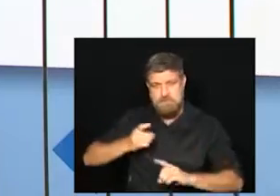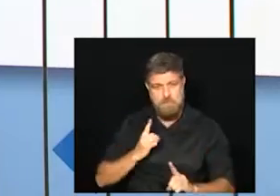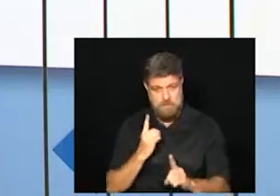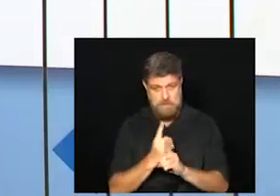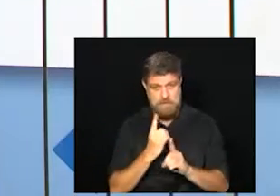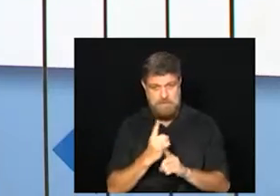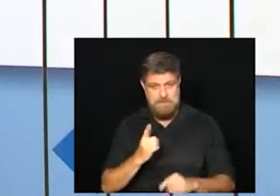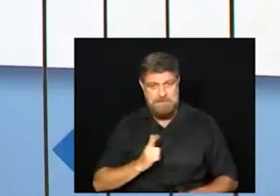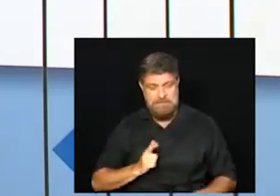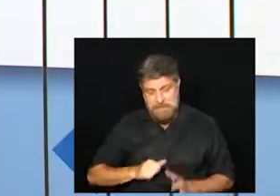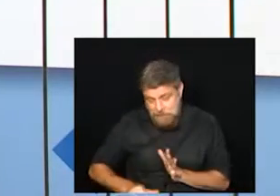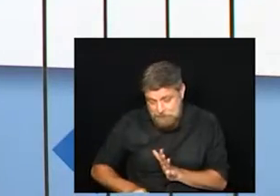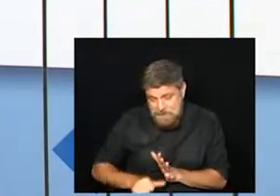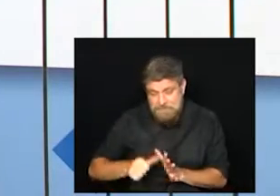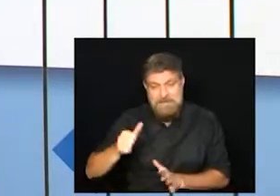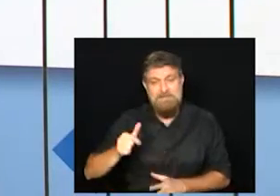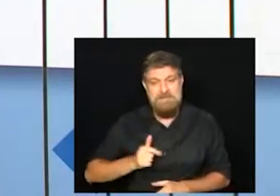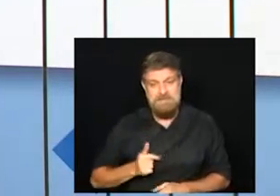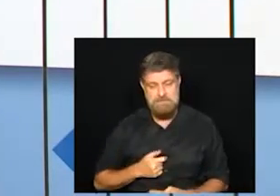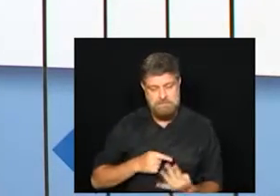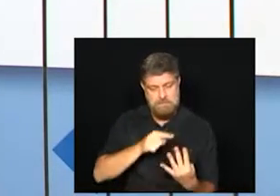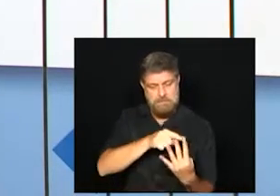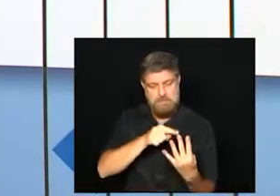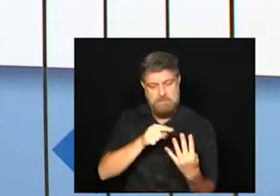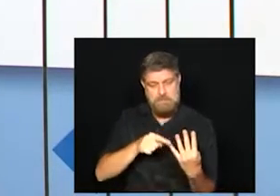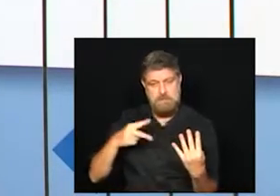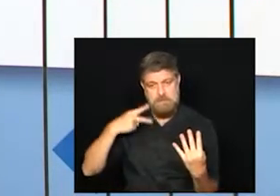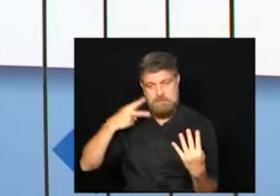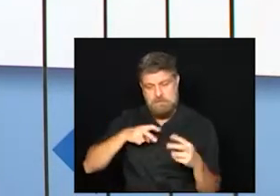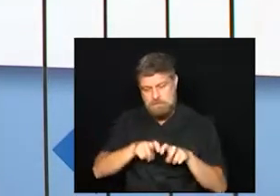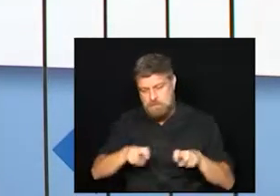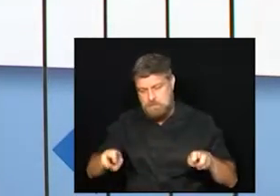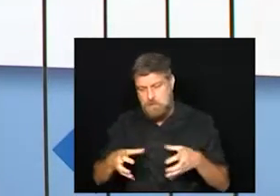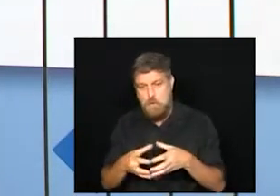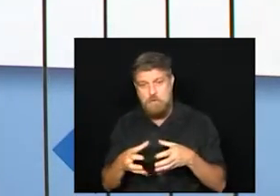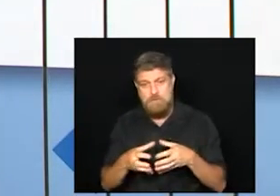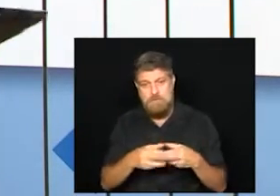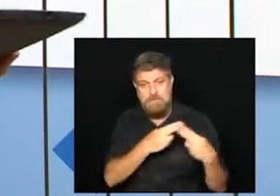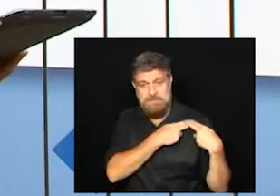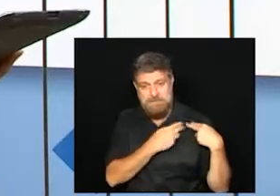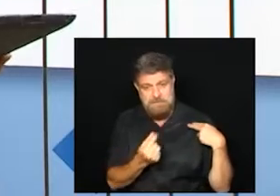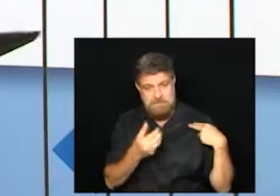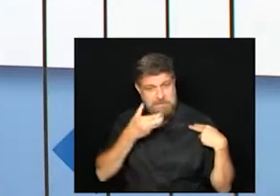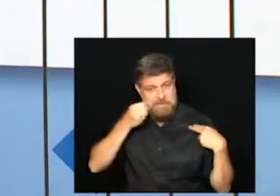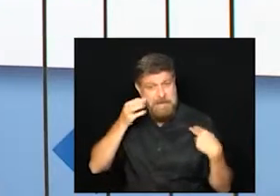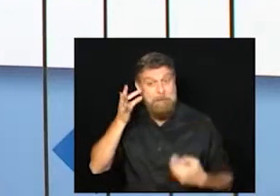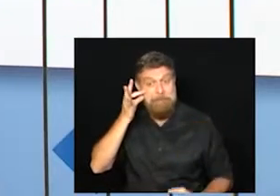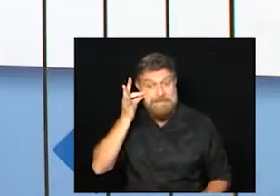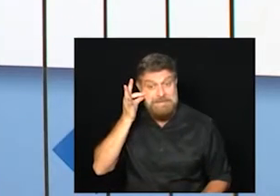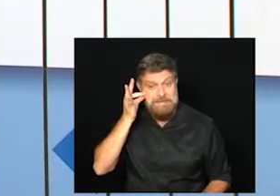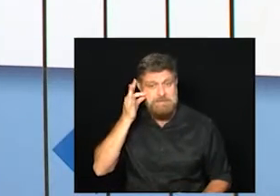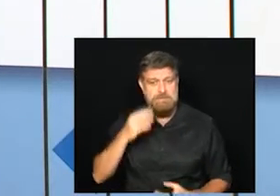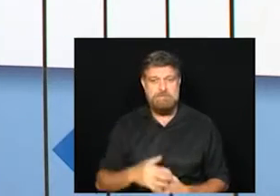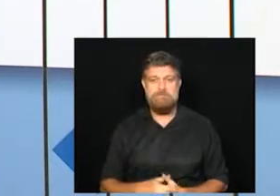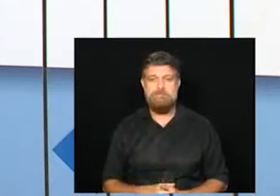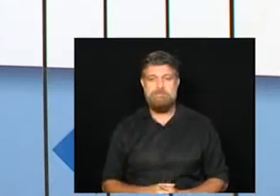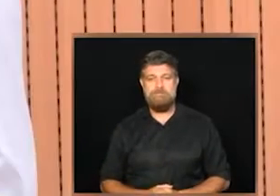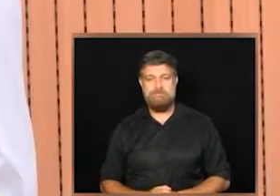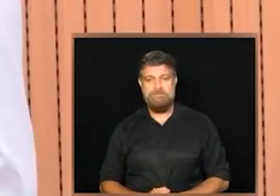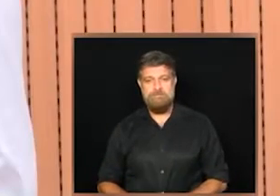que reuniu pela primeira vez os membros da Comissão de Finanças e Orçamento de forma presencial.